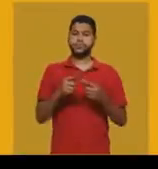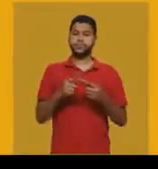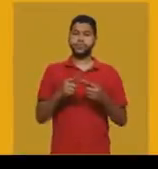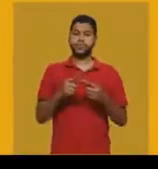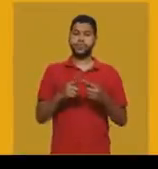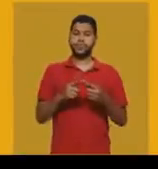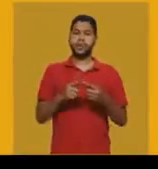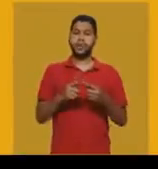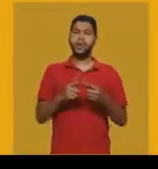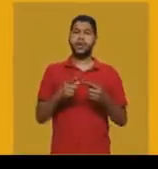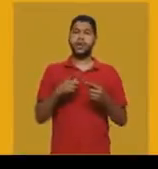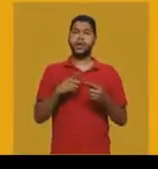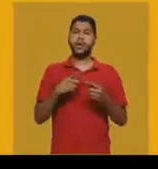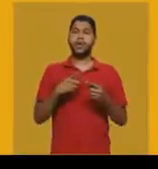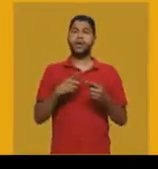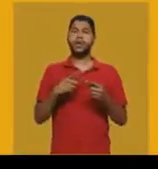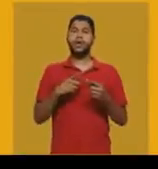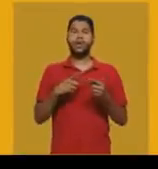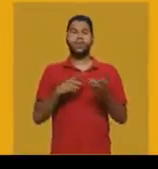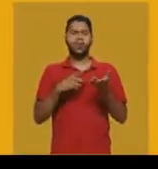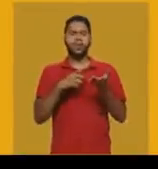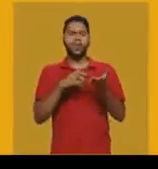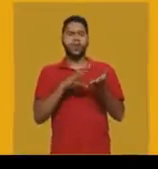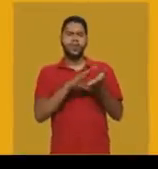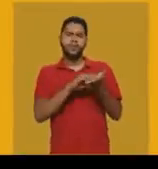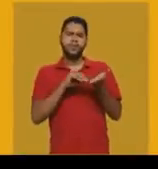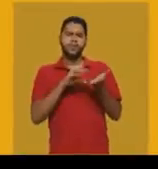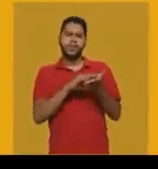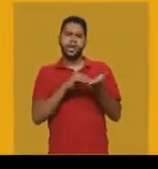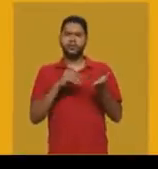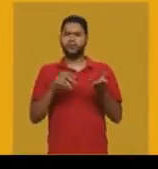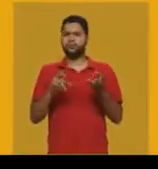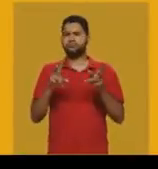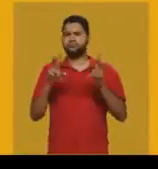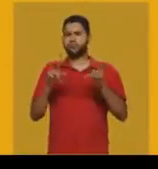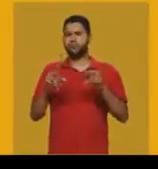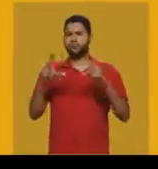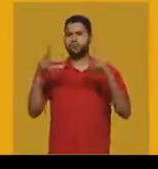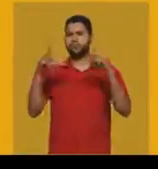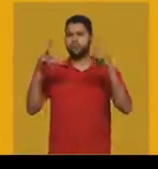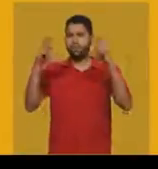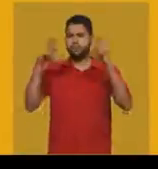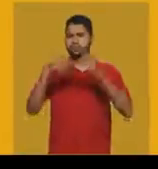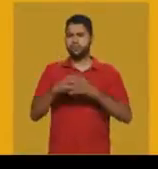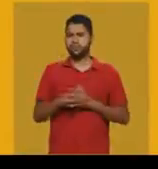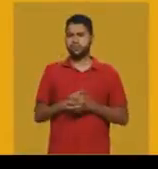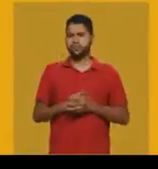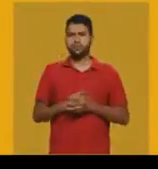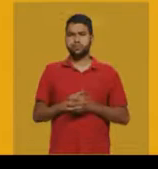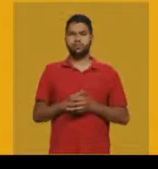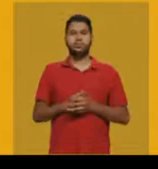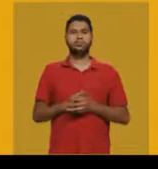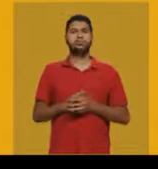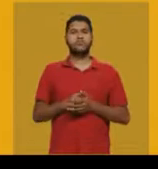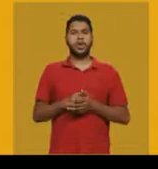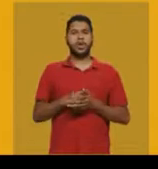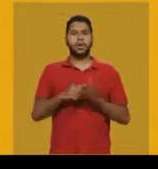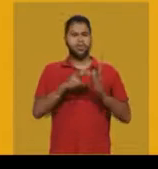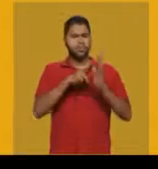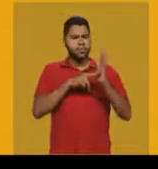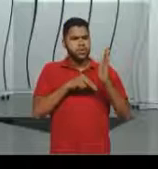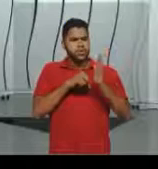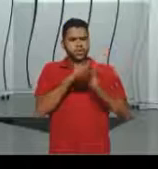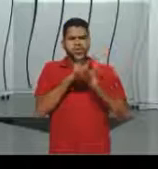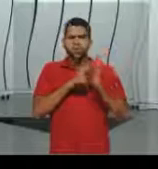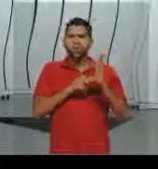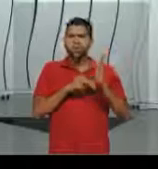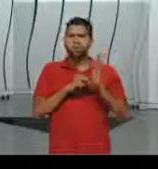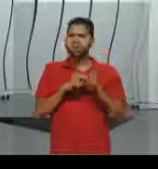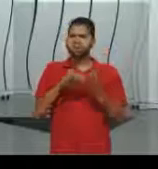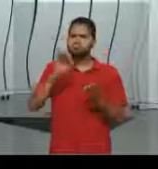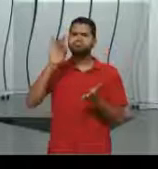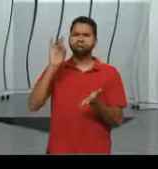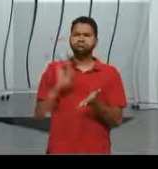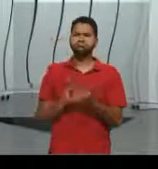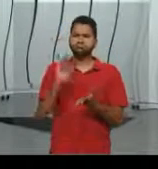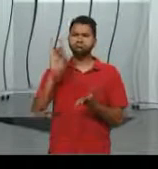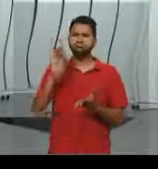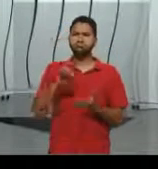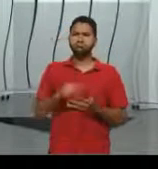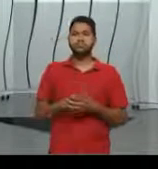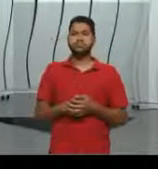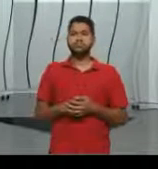imitação. É uma arte-fotografia, né? A pintura bastante realista,